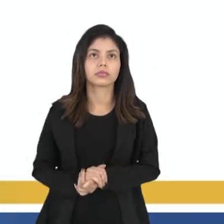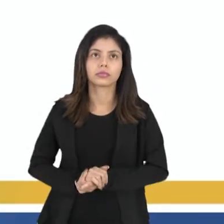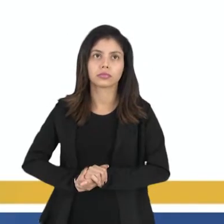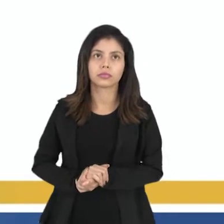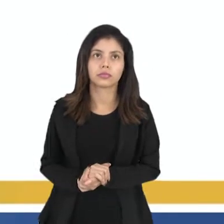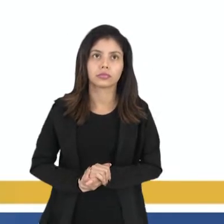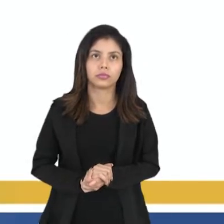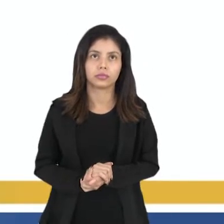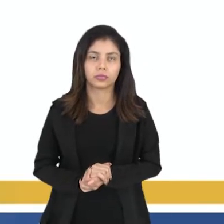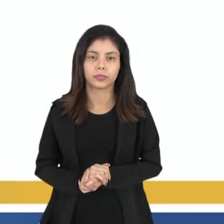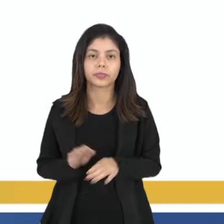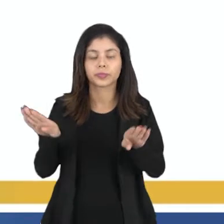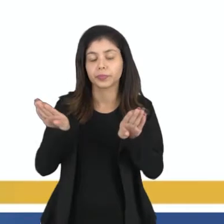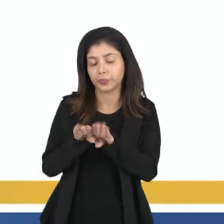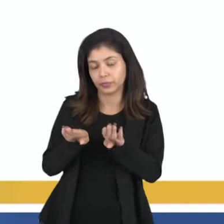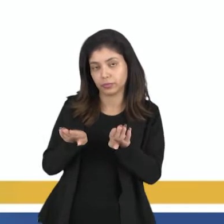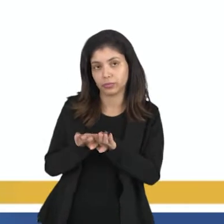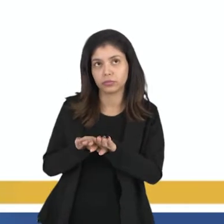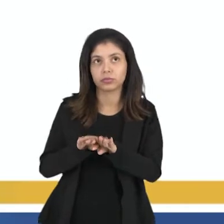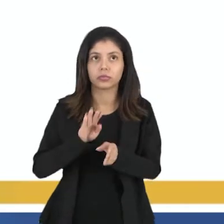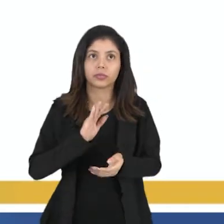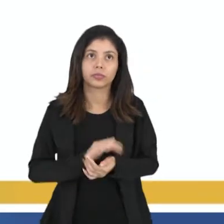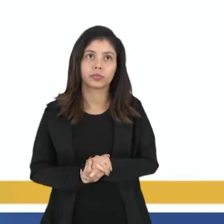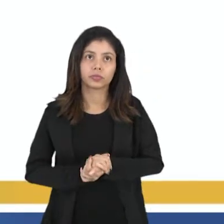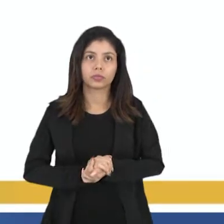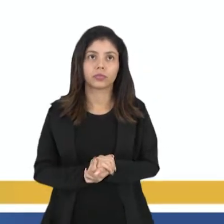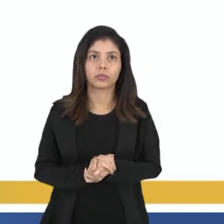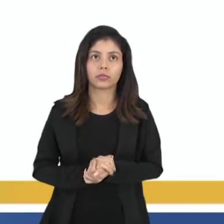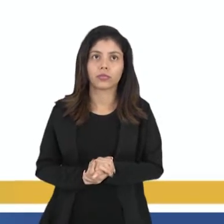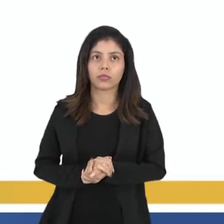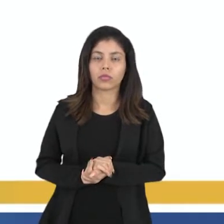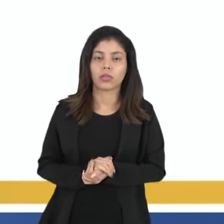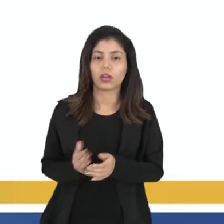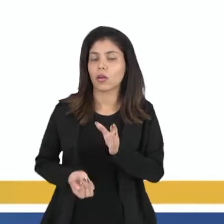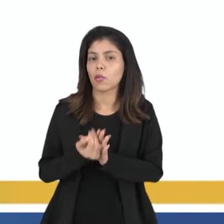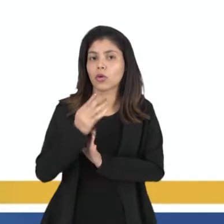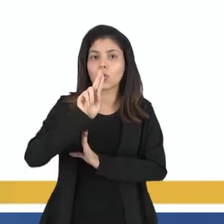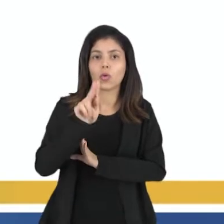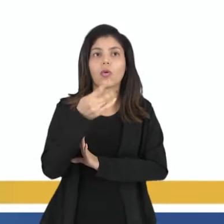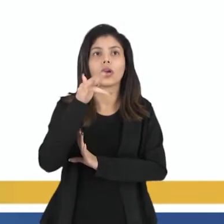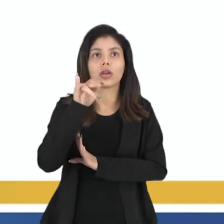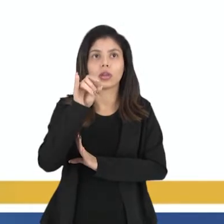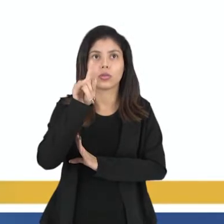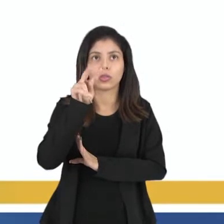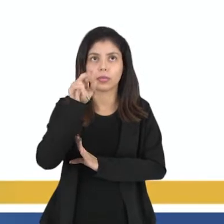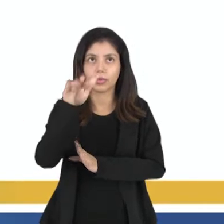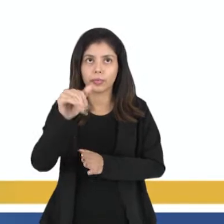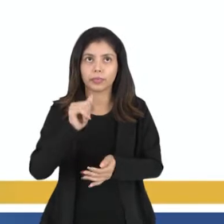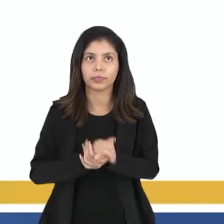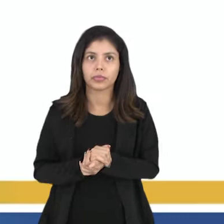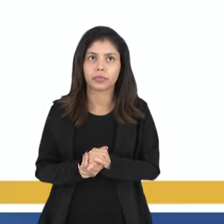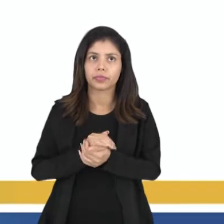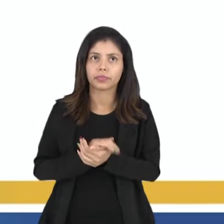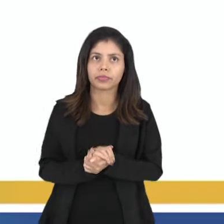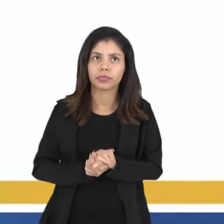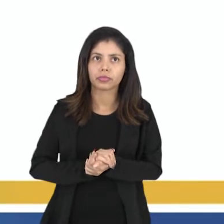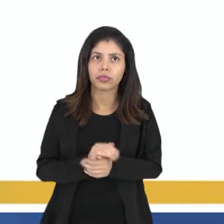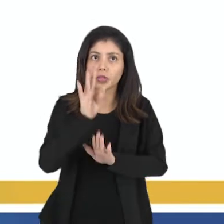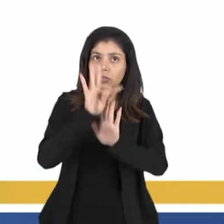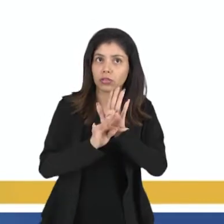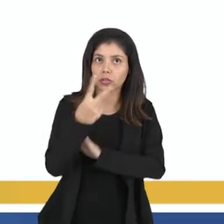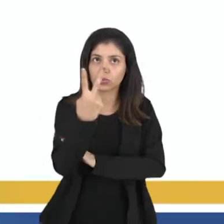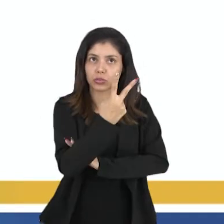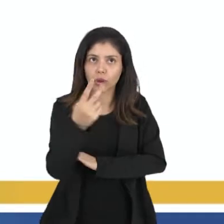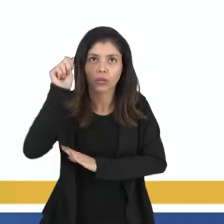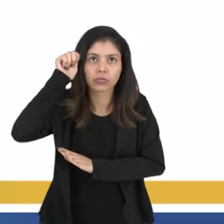Descartes, também atribuído aí nessa obra do Hume, tá? Então, nos textos, ambos os autores